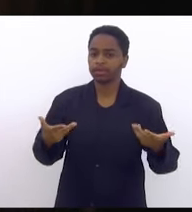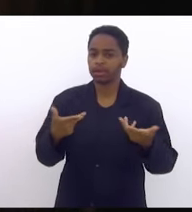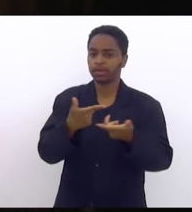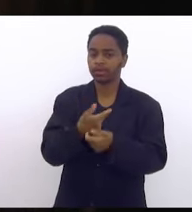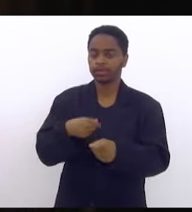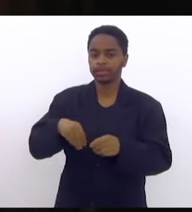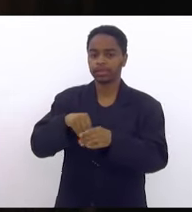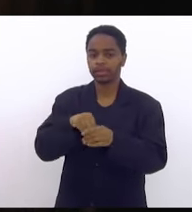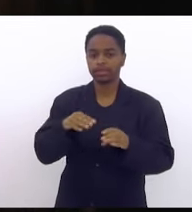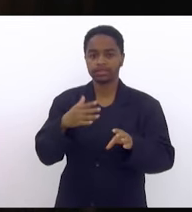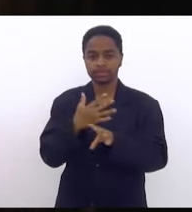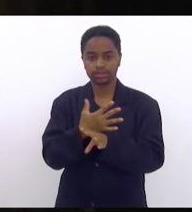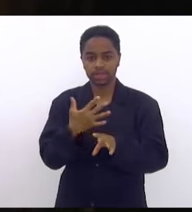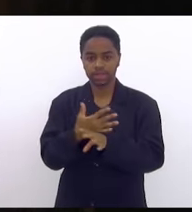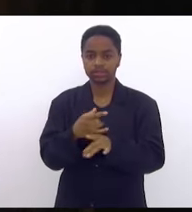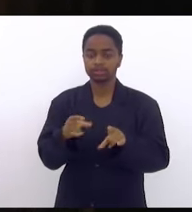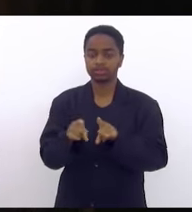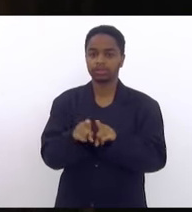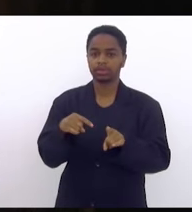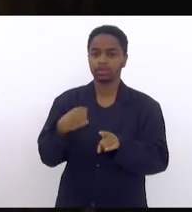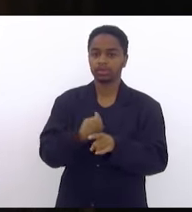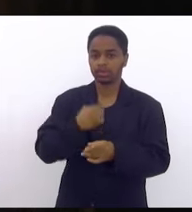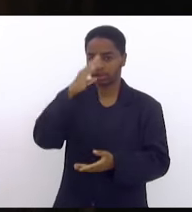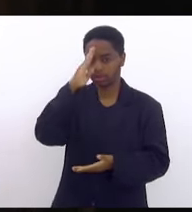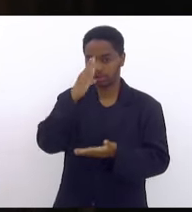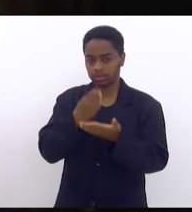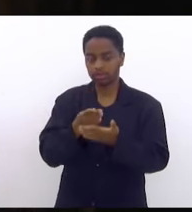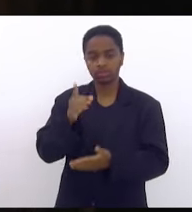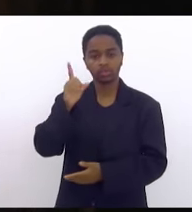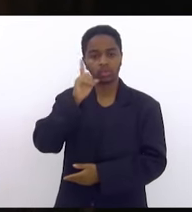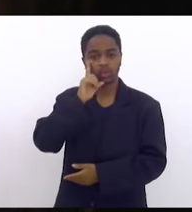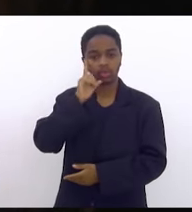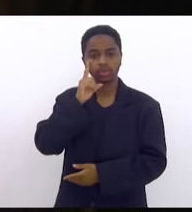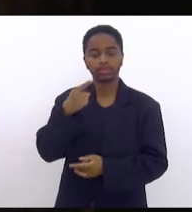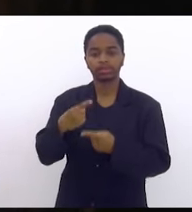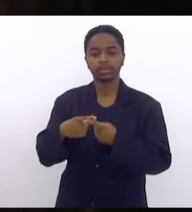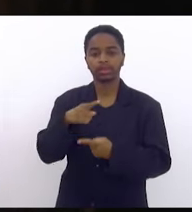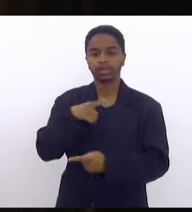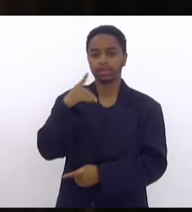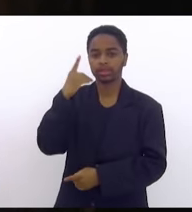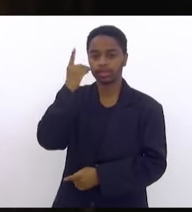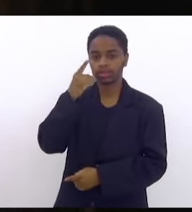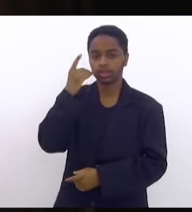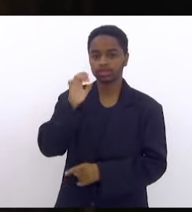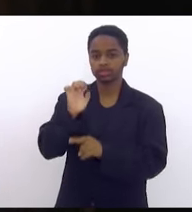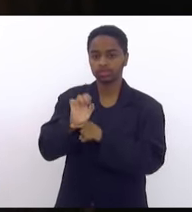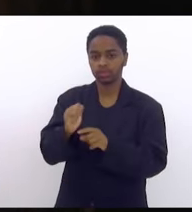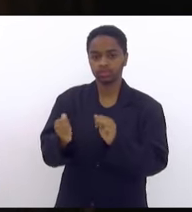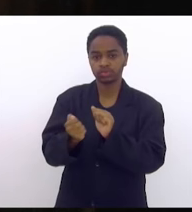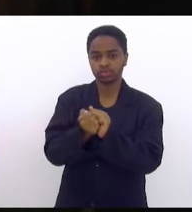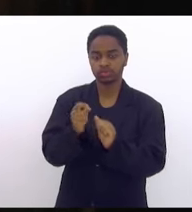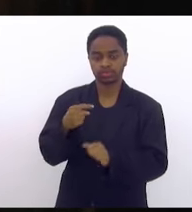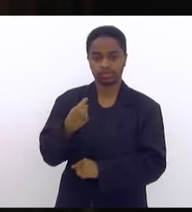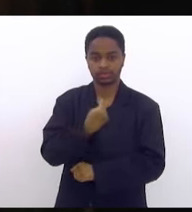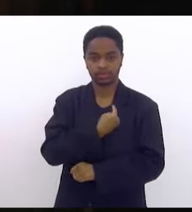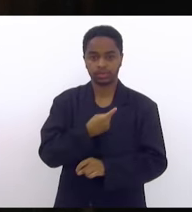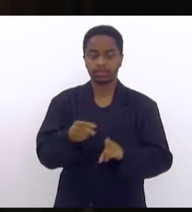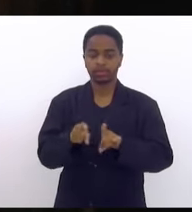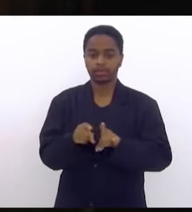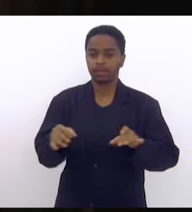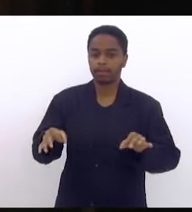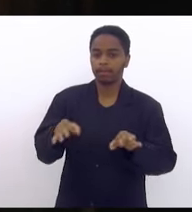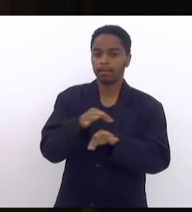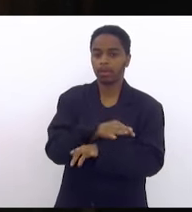nosso município, onde devemos agradecer todos os dias de termos um deputado estadual ao nosso lado, pronto a